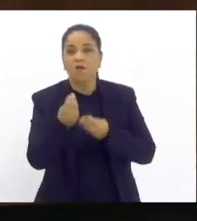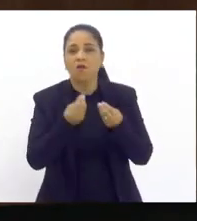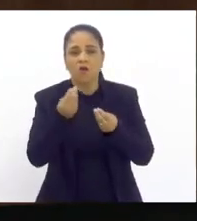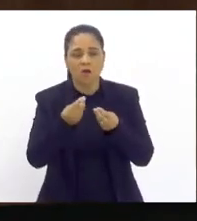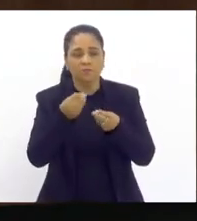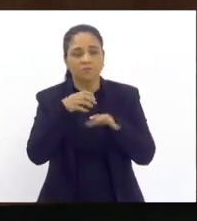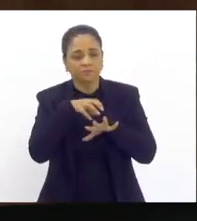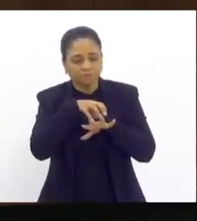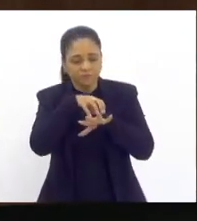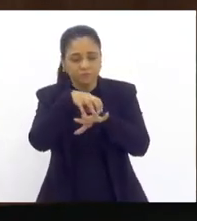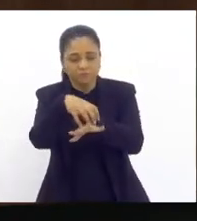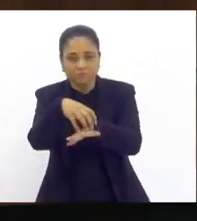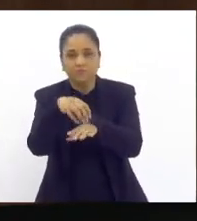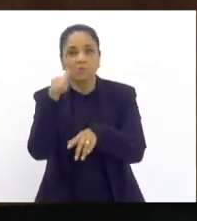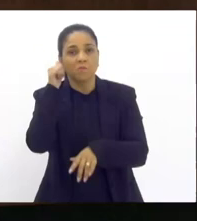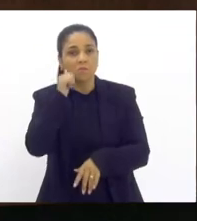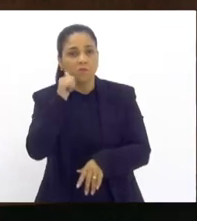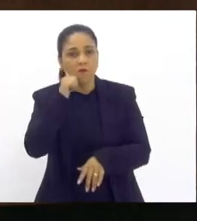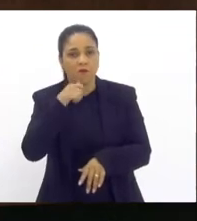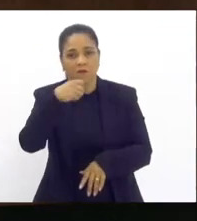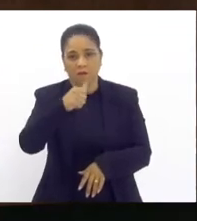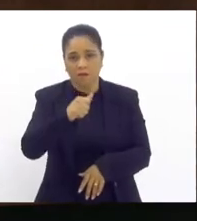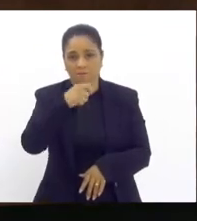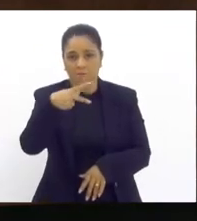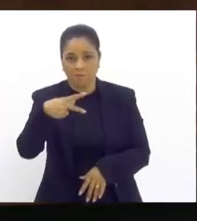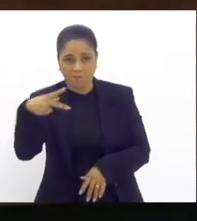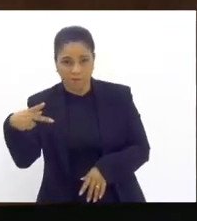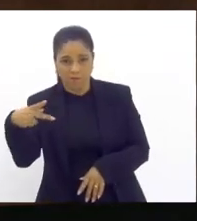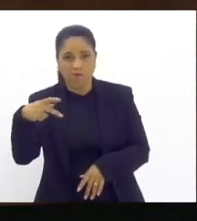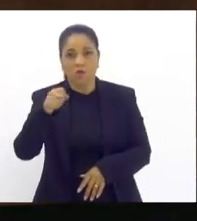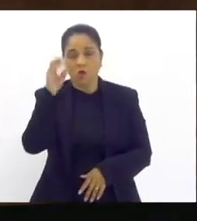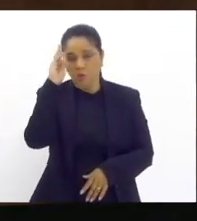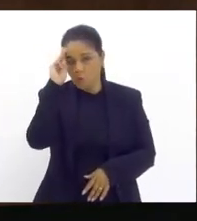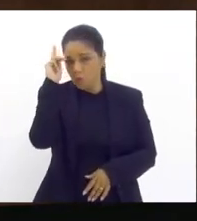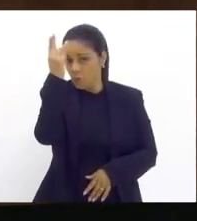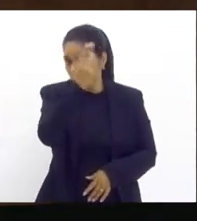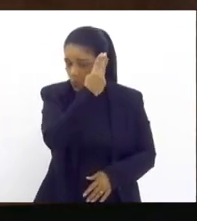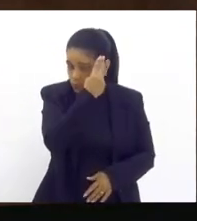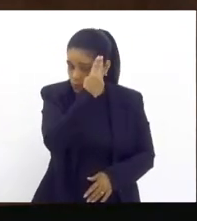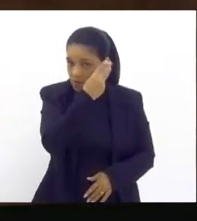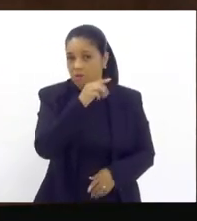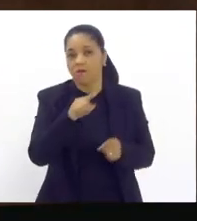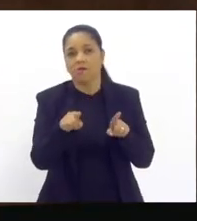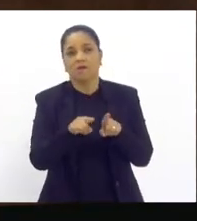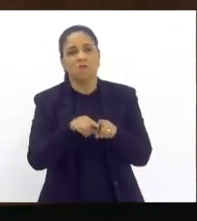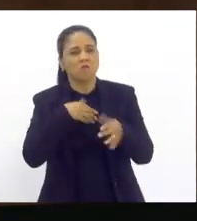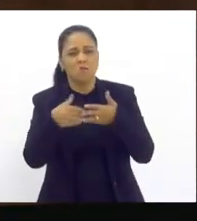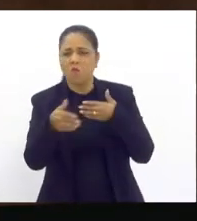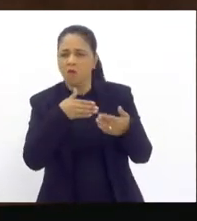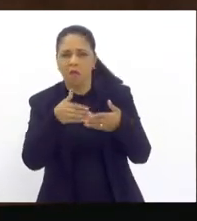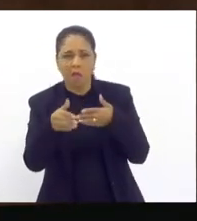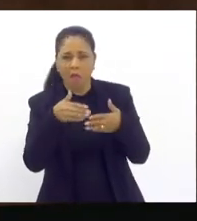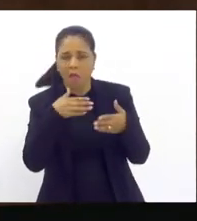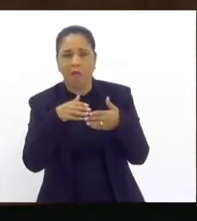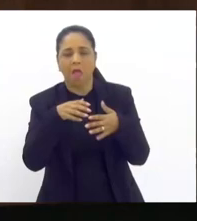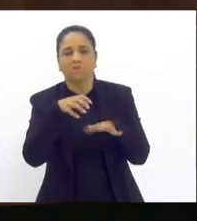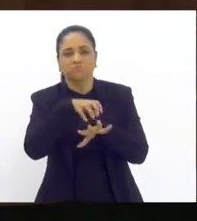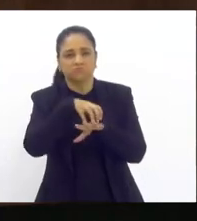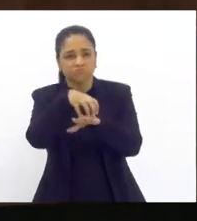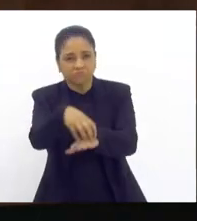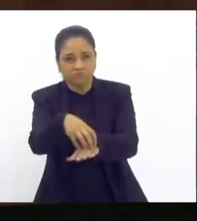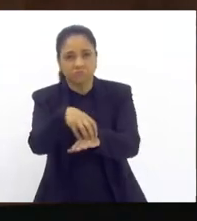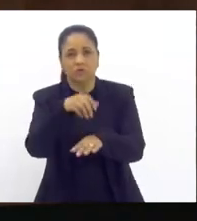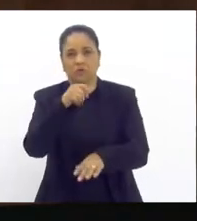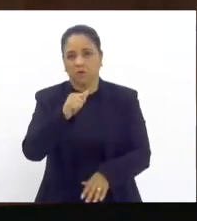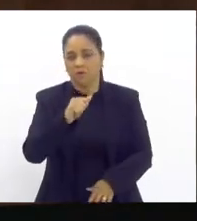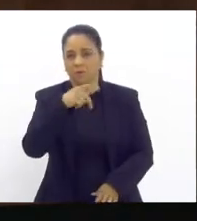esses transportes de aplicativo, seja Uber ou seja qualquer outro transporte de aplicativo, e precisa ter